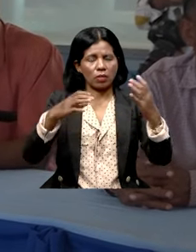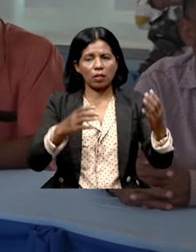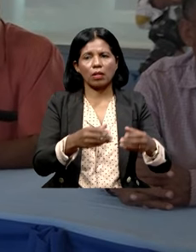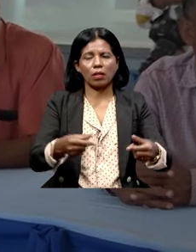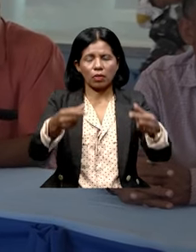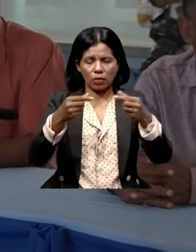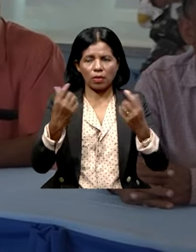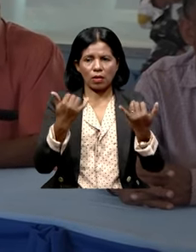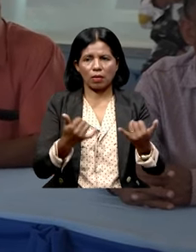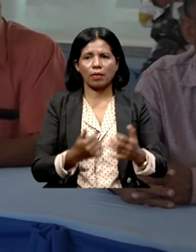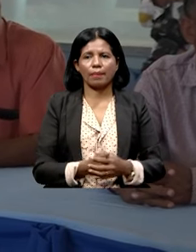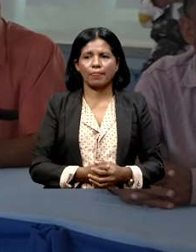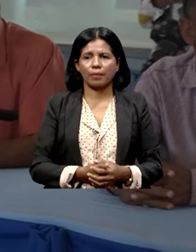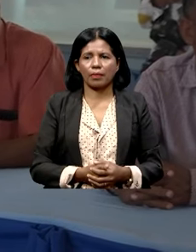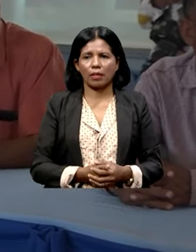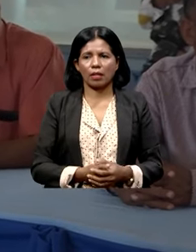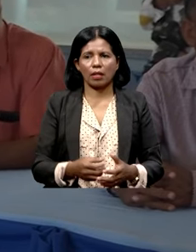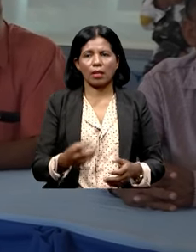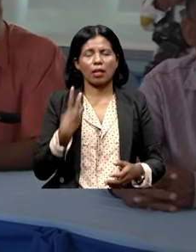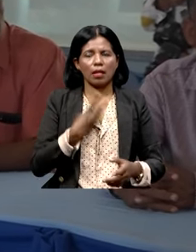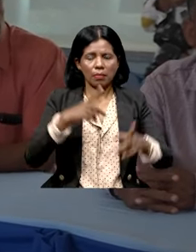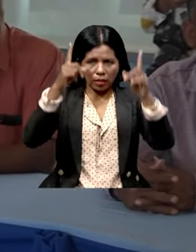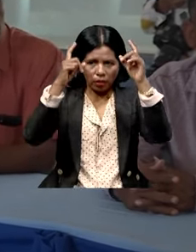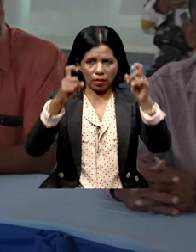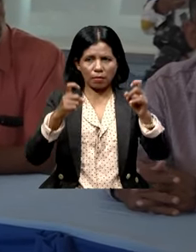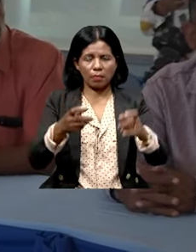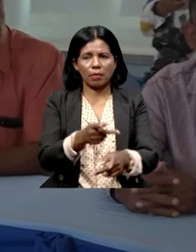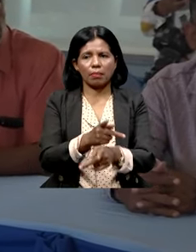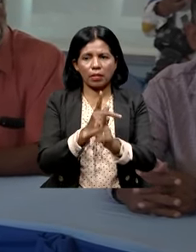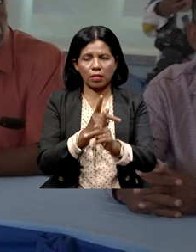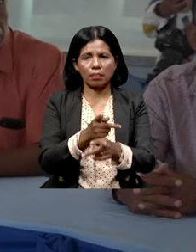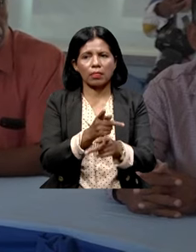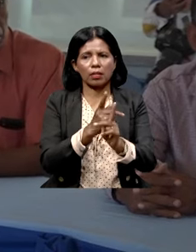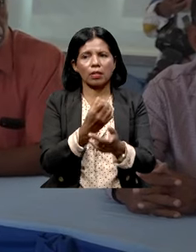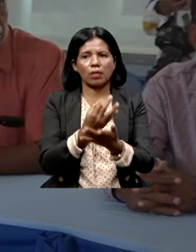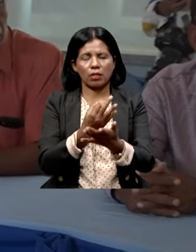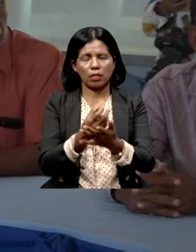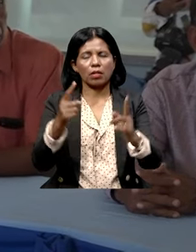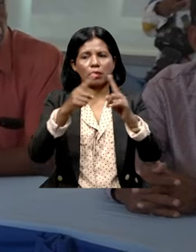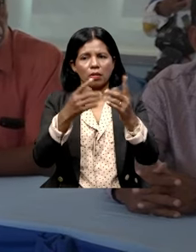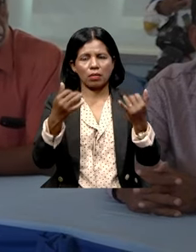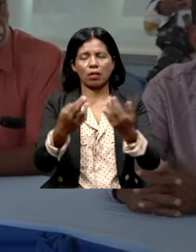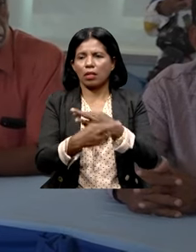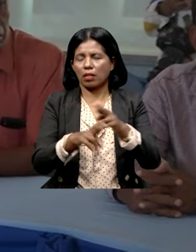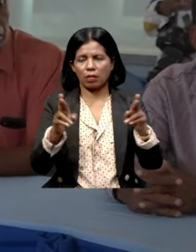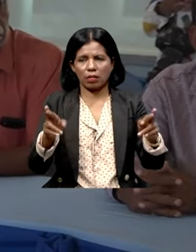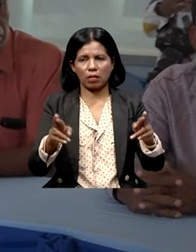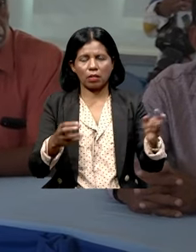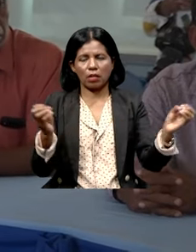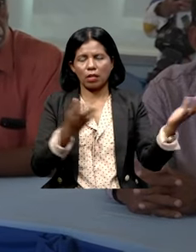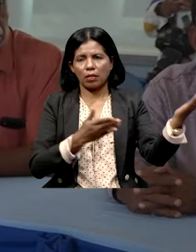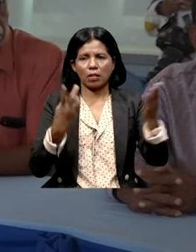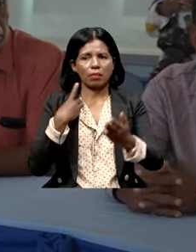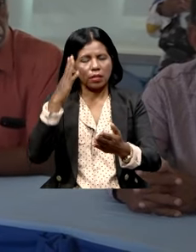toque lá agora. A minha exame, a minha empresta, a minha badeira, a minha rental, estou agora. O resultado, lá Miami, para a